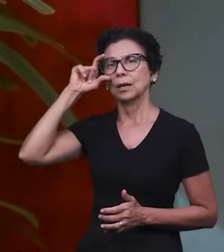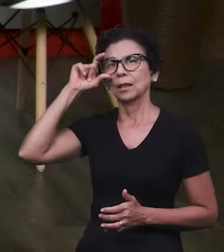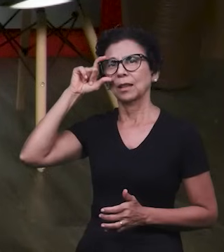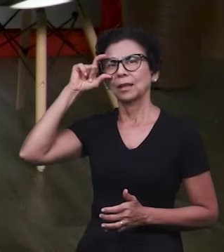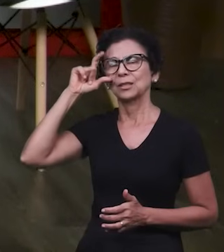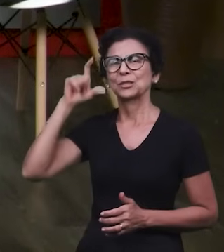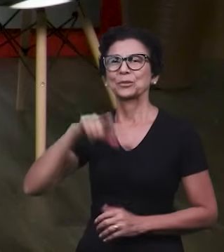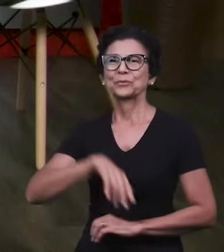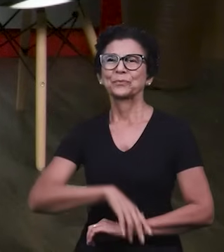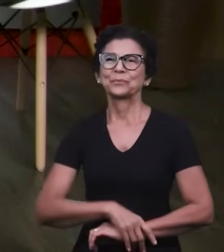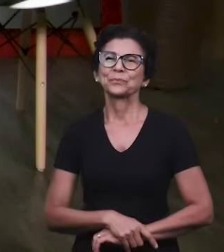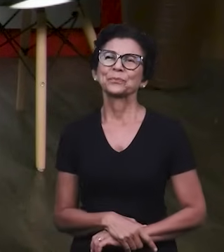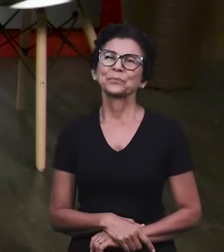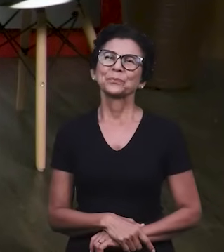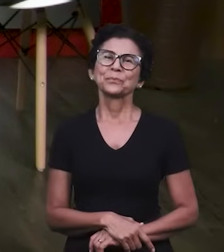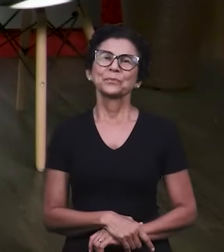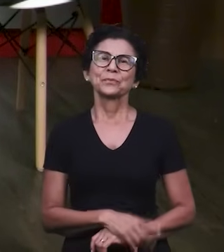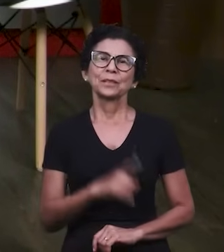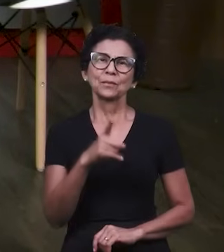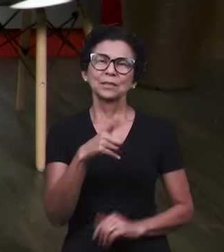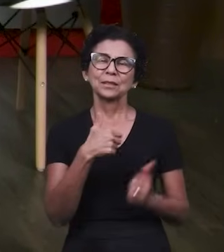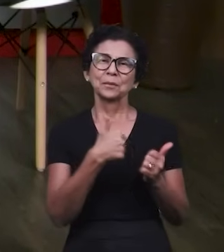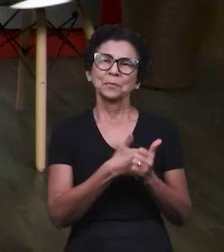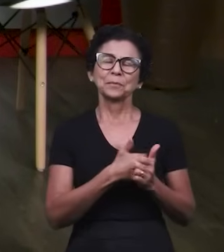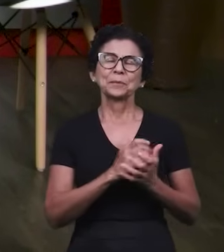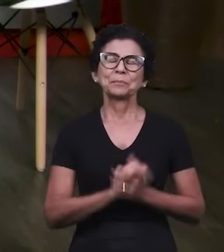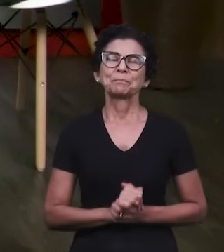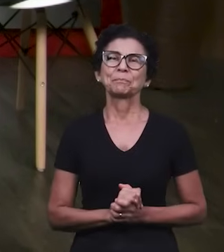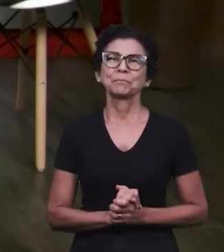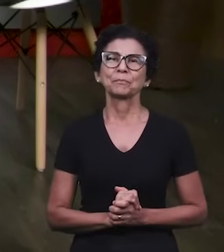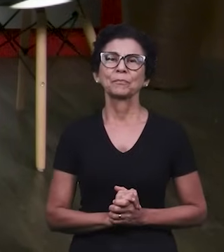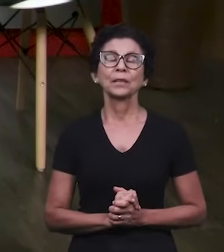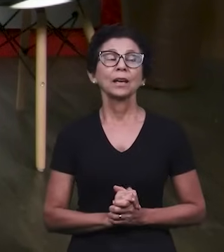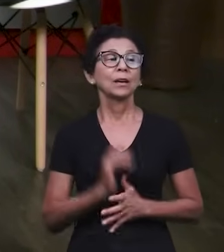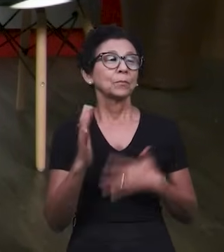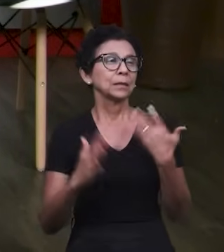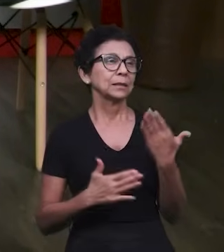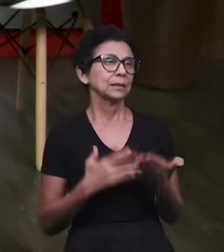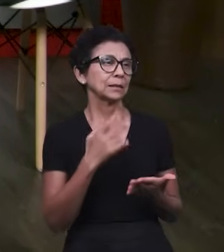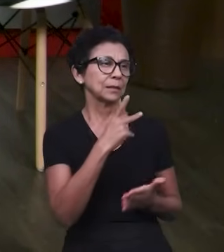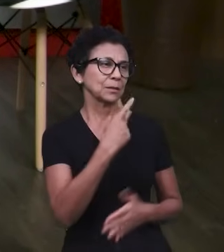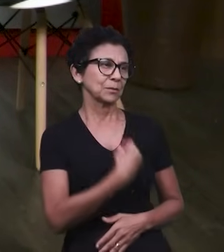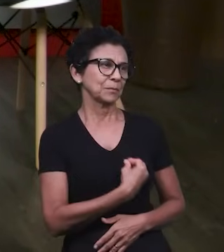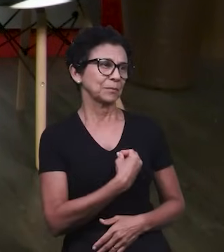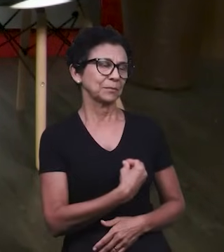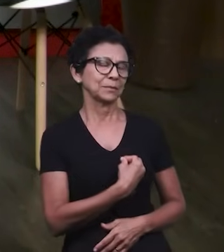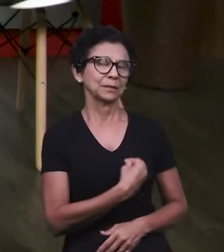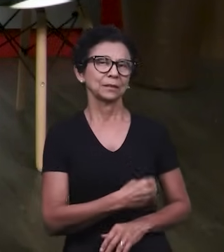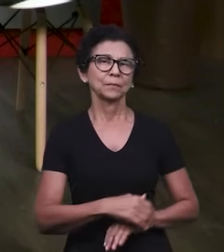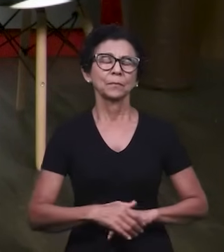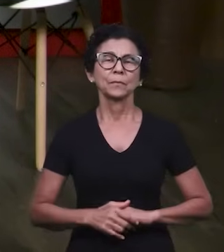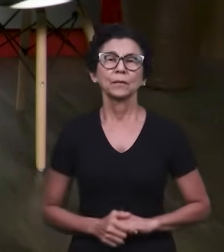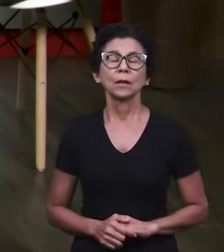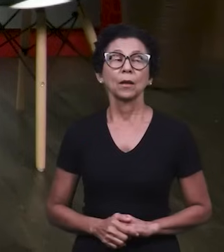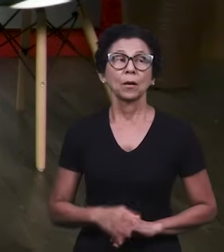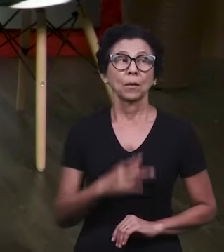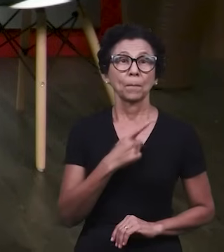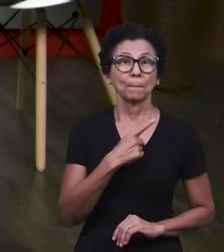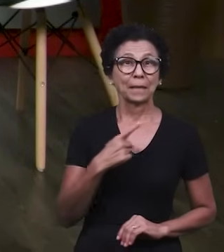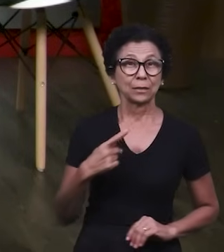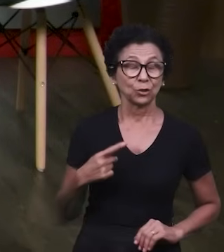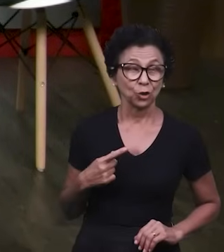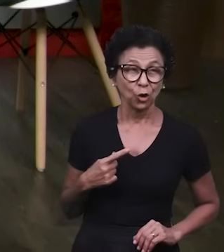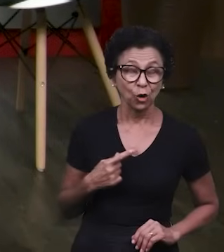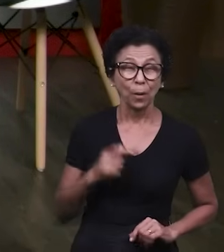É uma alegria tê-lo aqui conosco. Pastor Josias, nós estamos recebendo